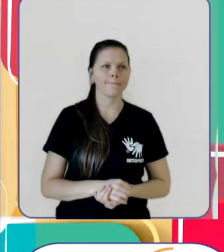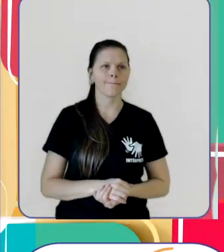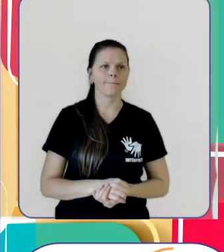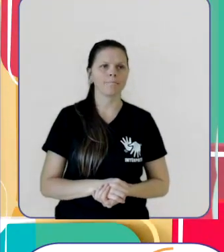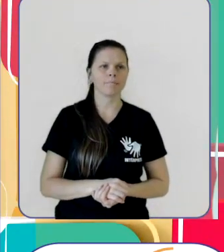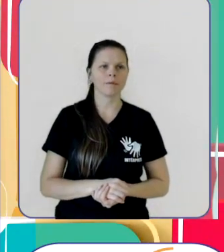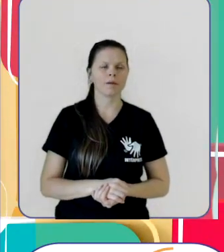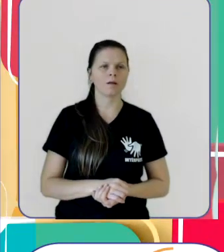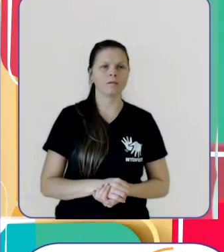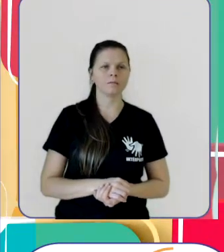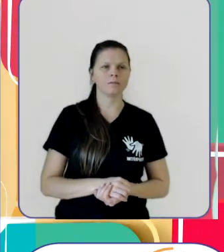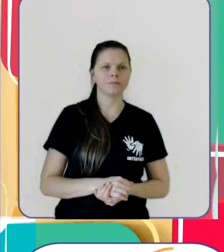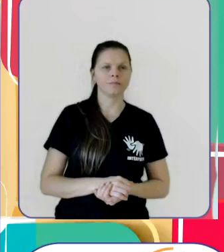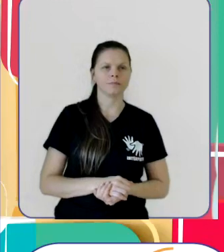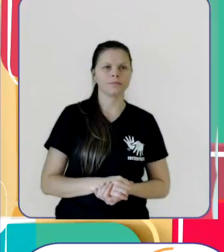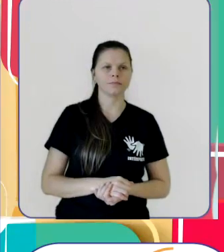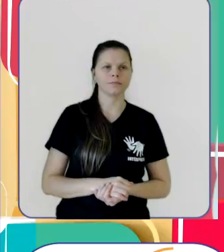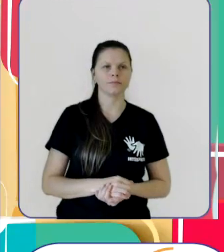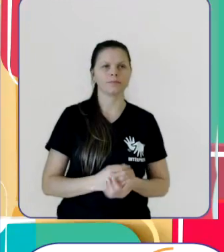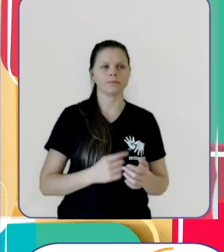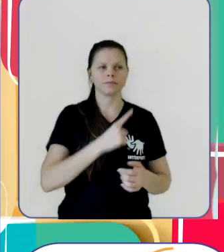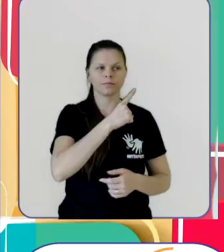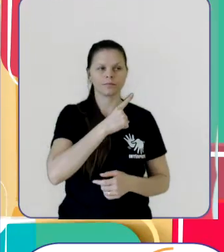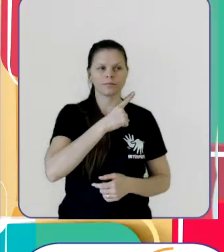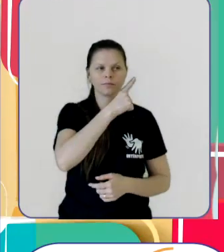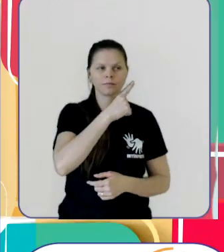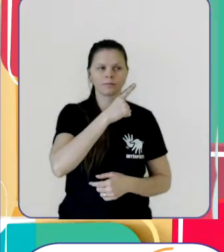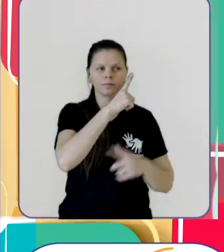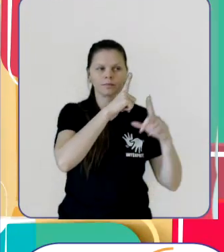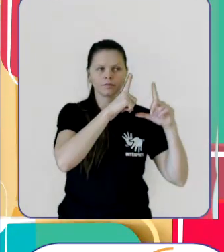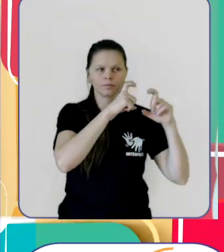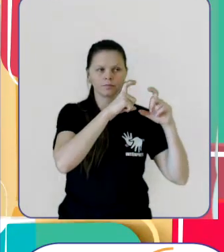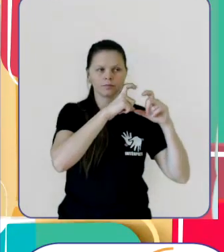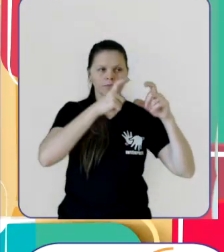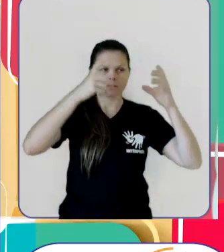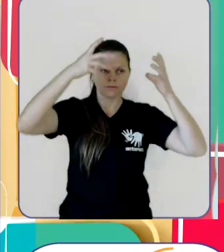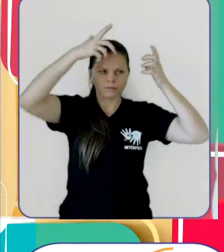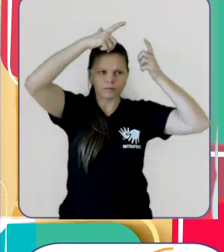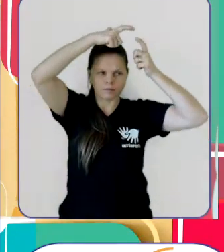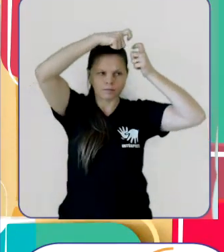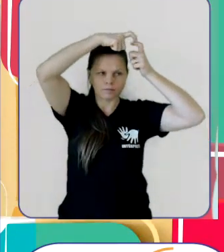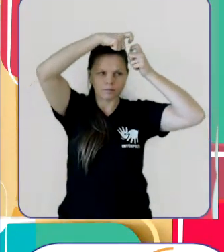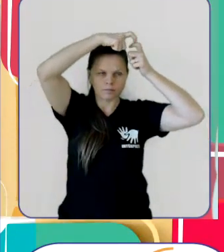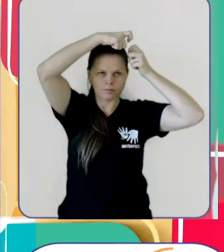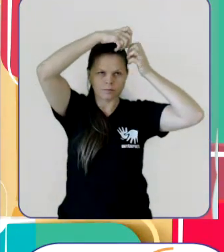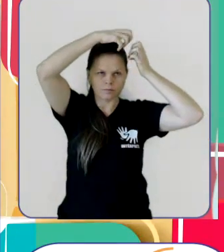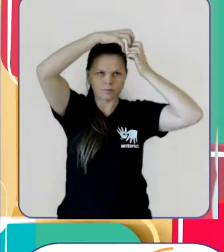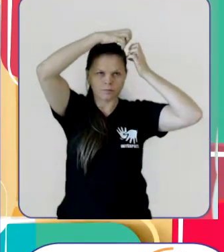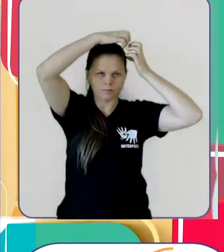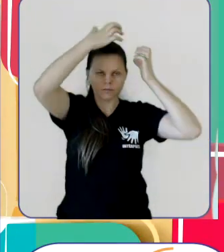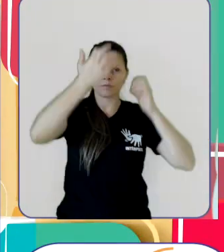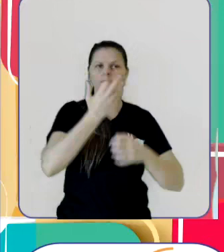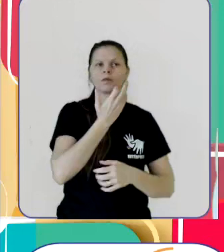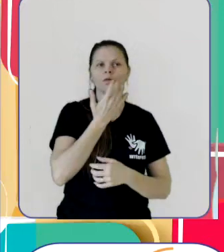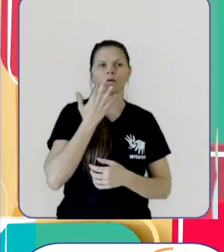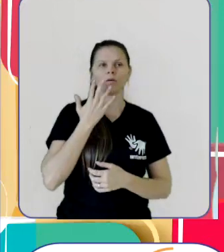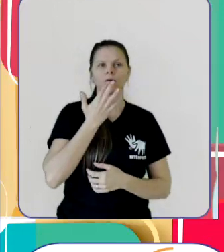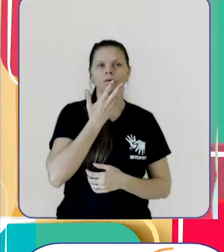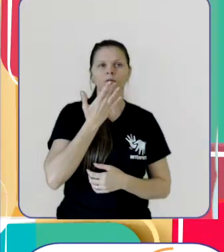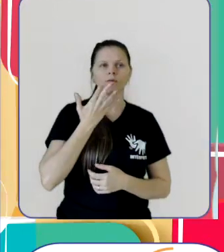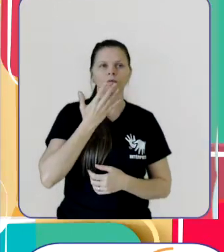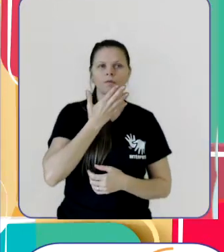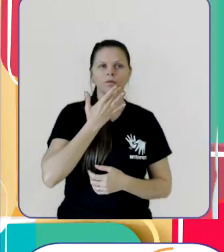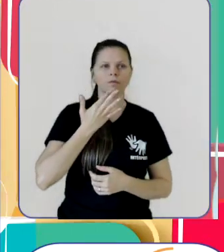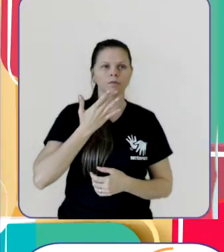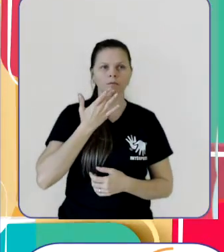Aí nós temos a imagem, né, aí do cérebro e também ele bastante colorido, que são justamente as funções